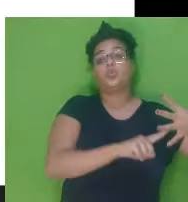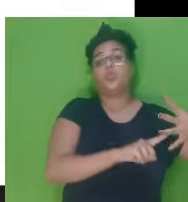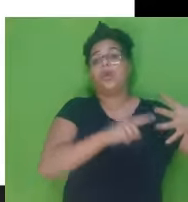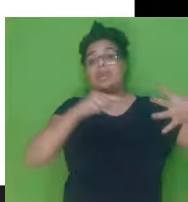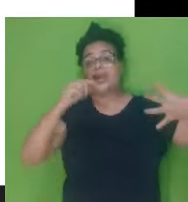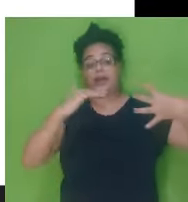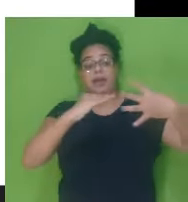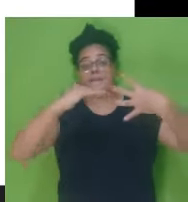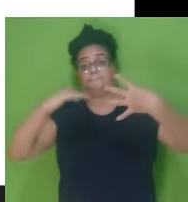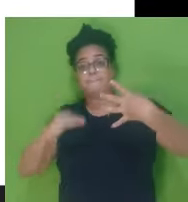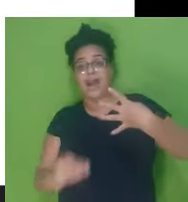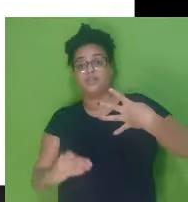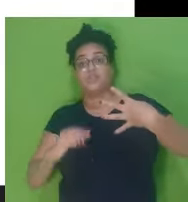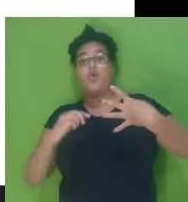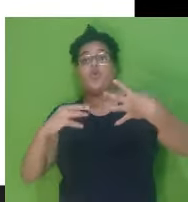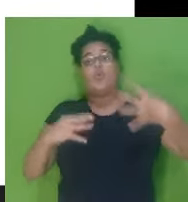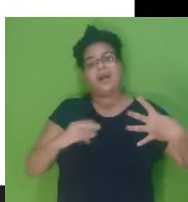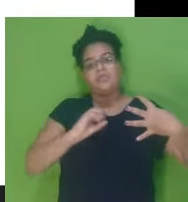e 5,